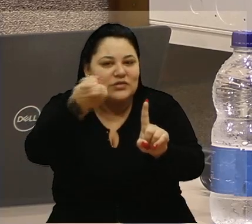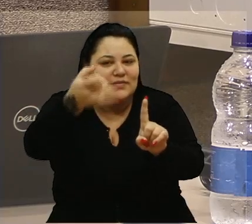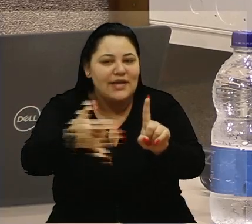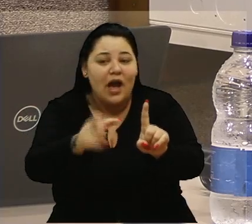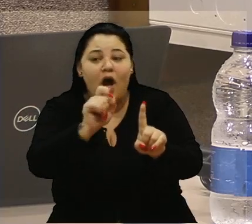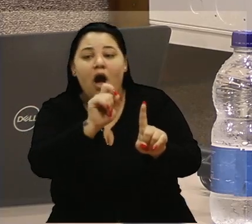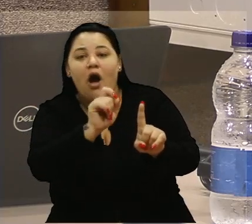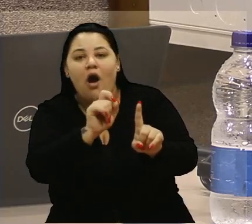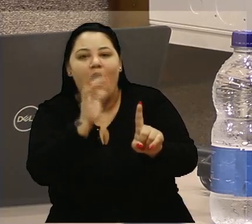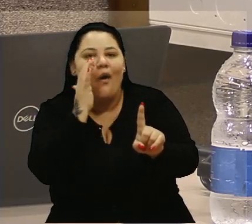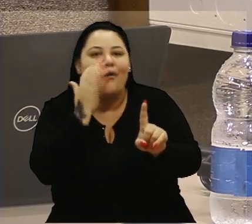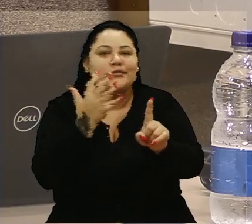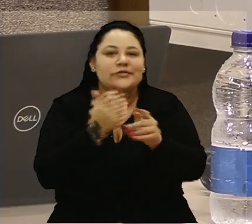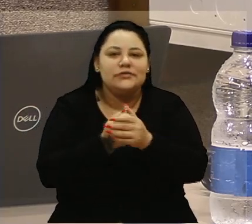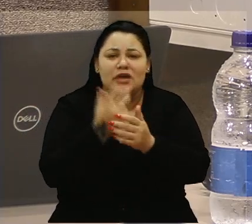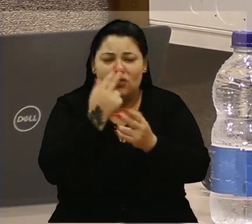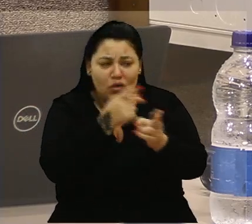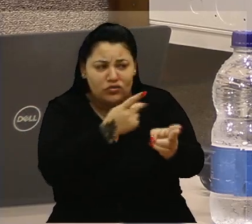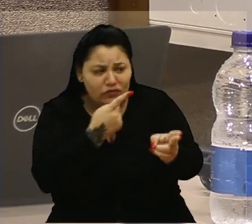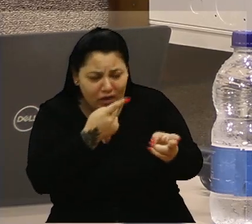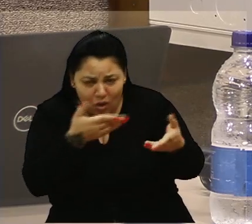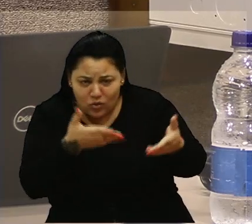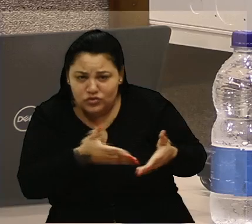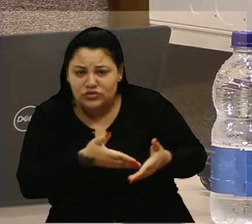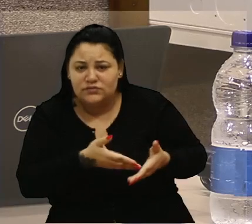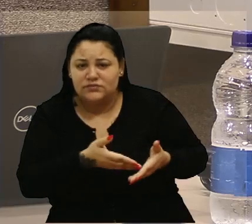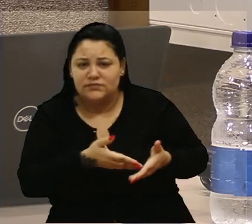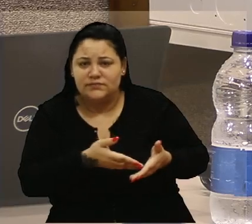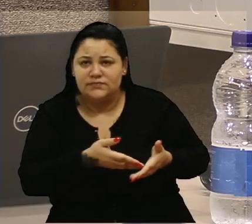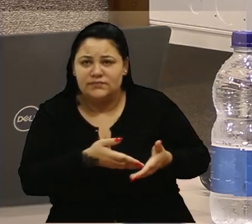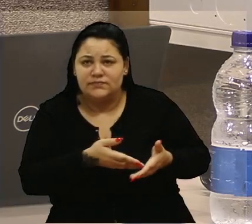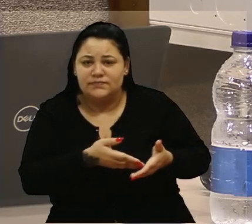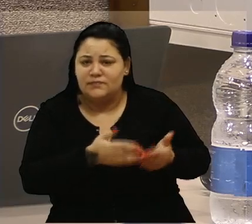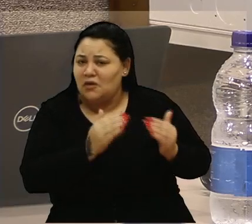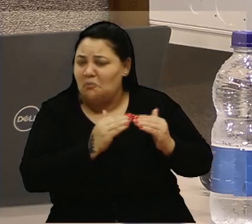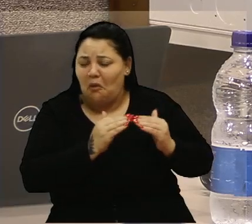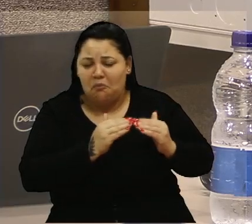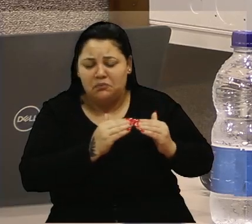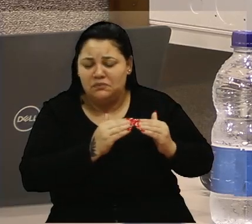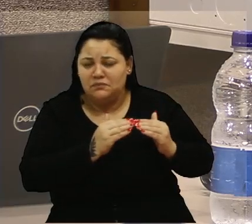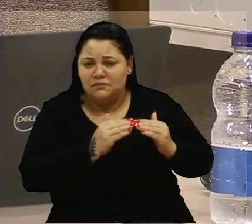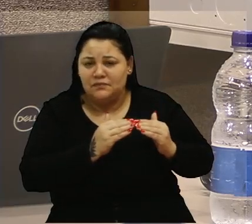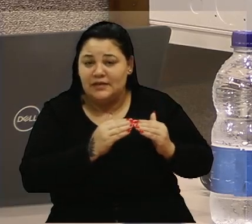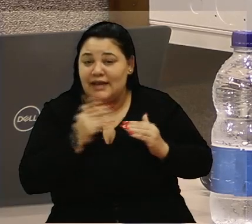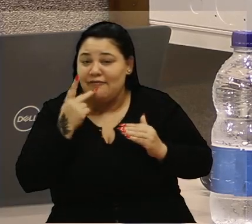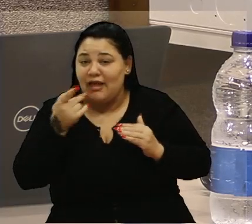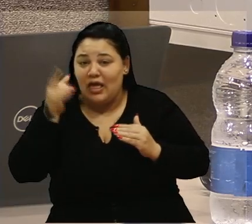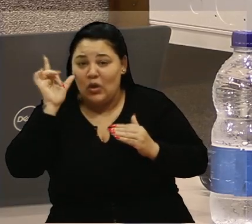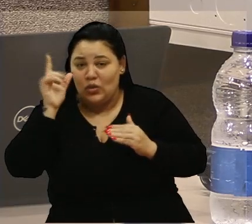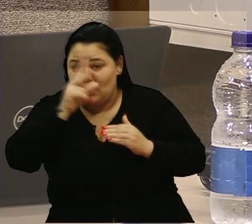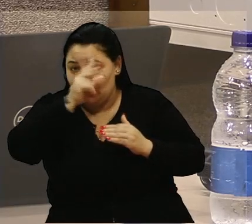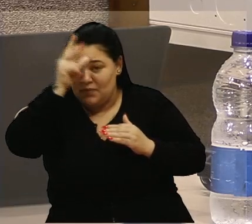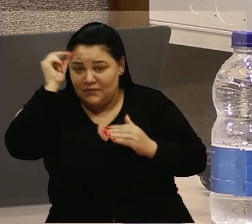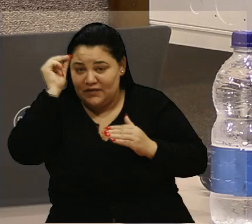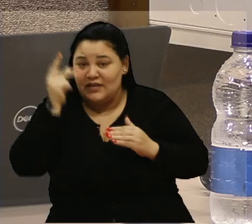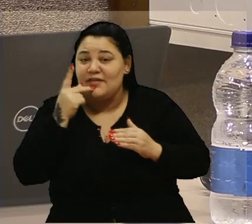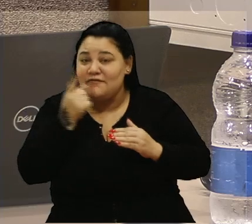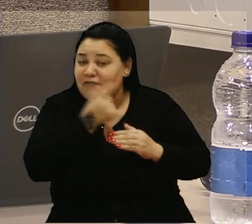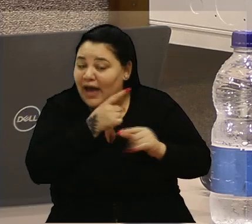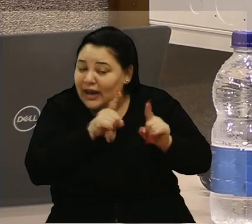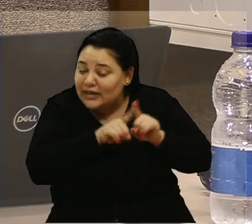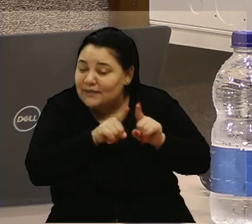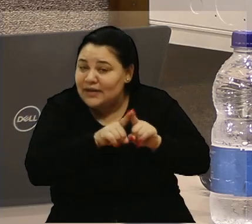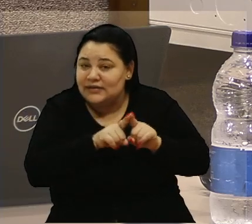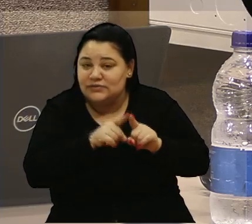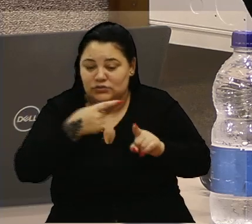na mesma linha da sua fala. Tá? E na fala do prefeito, inclusive, ele manifesta: não, nós vamos